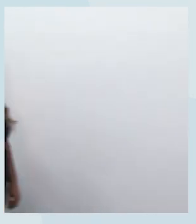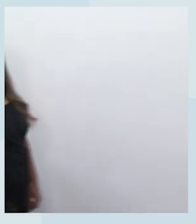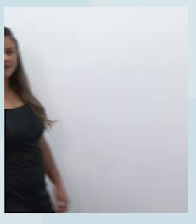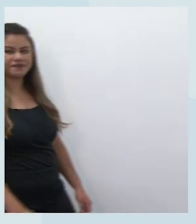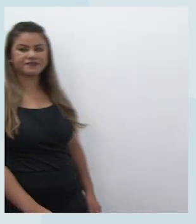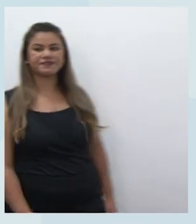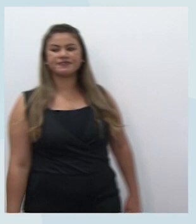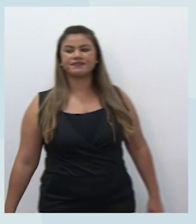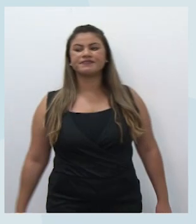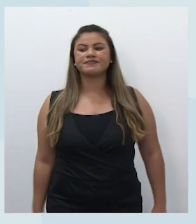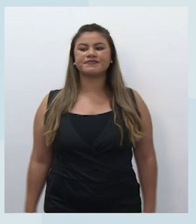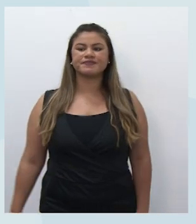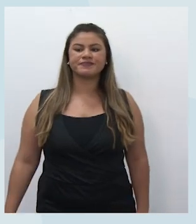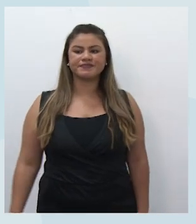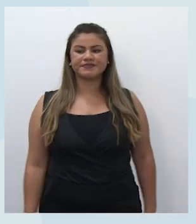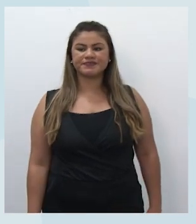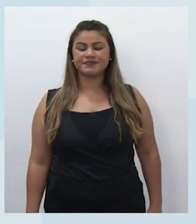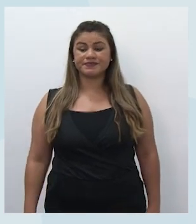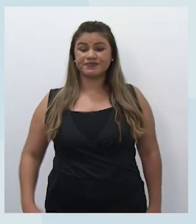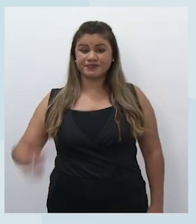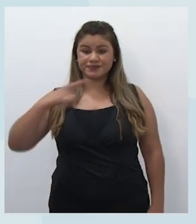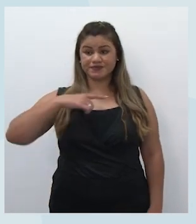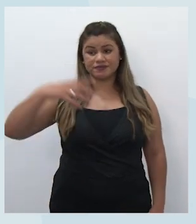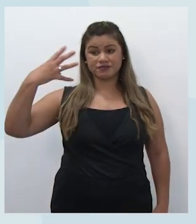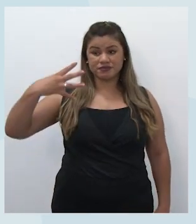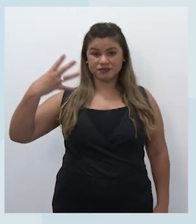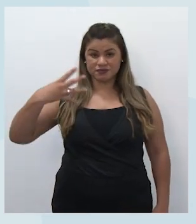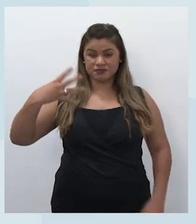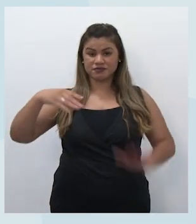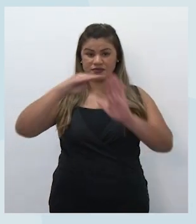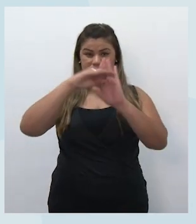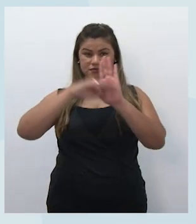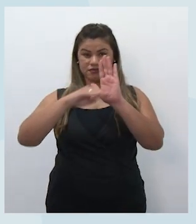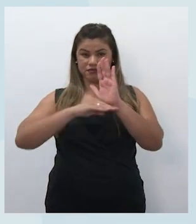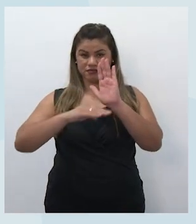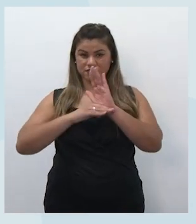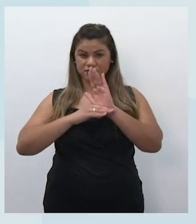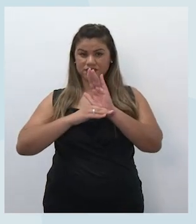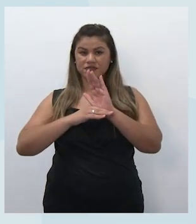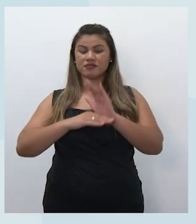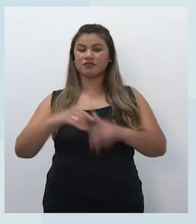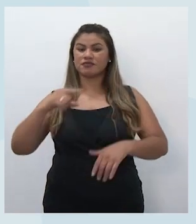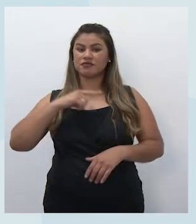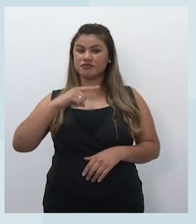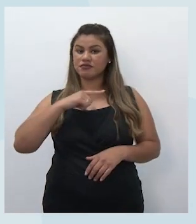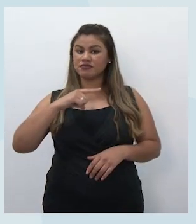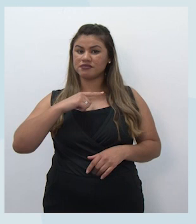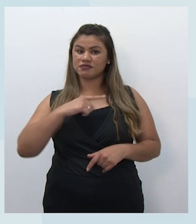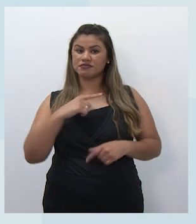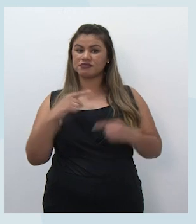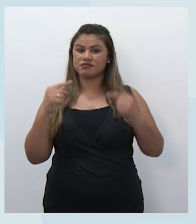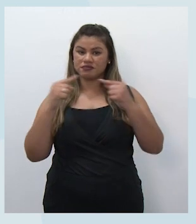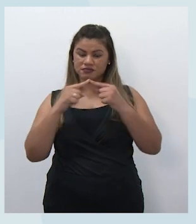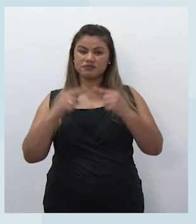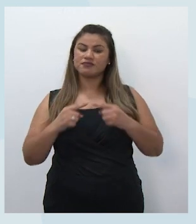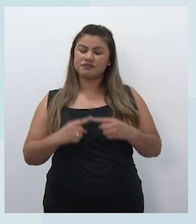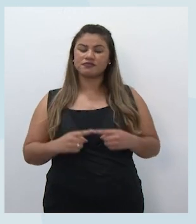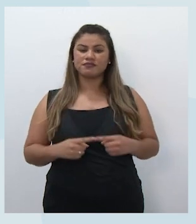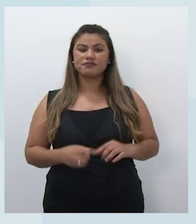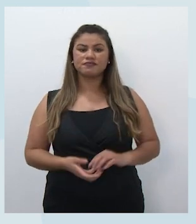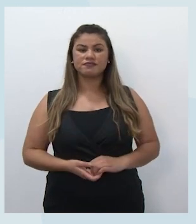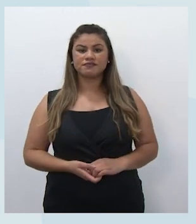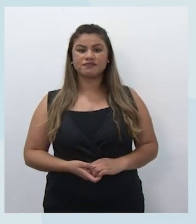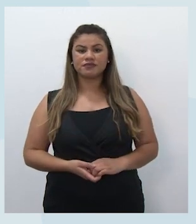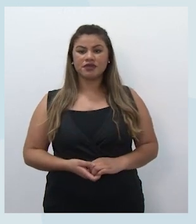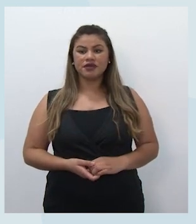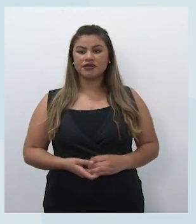como está aí na tela. Serão quatro itinerários formativos por área do conhecimento, um